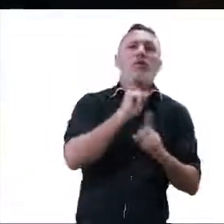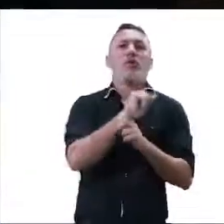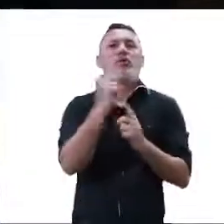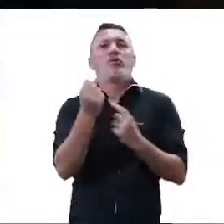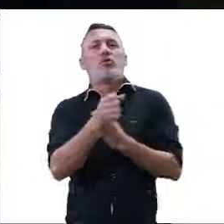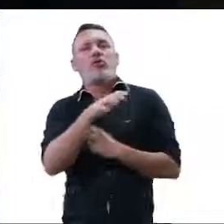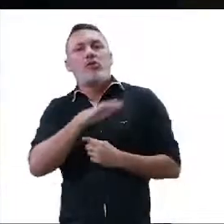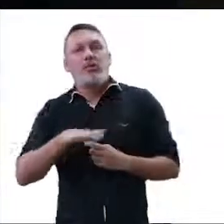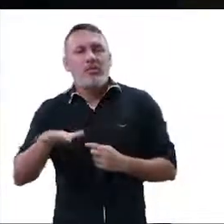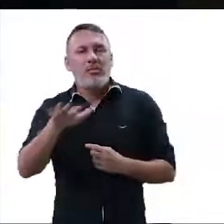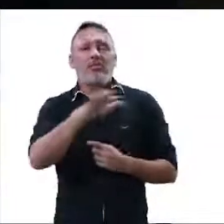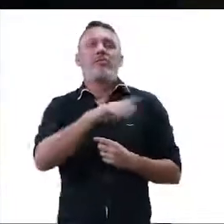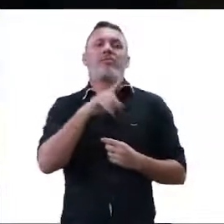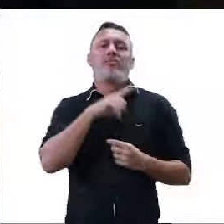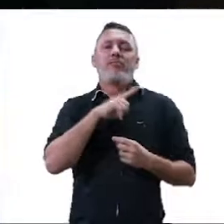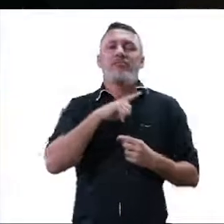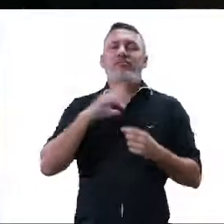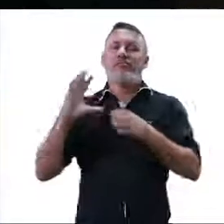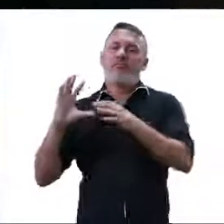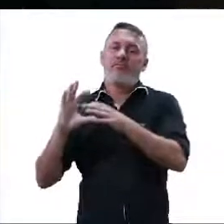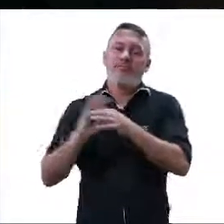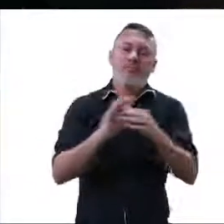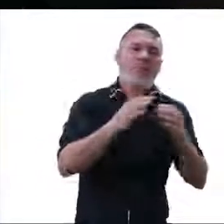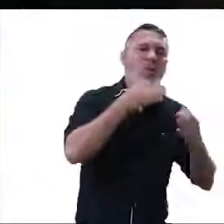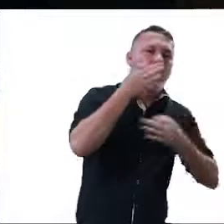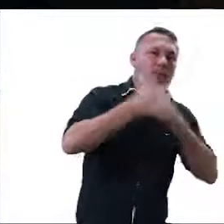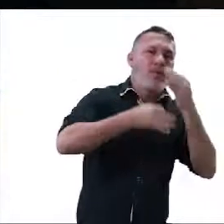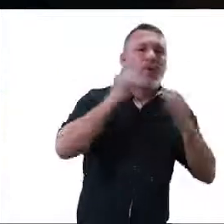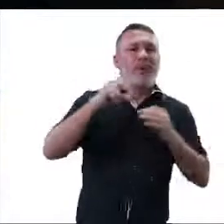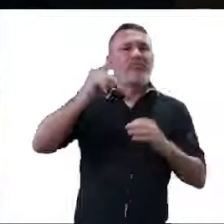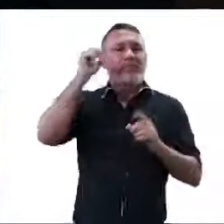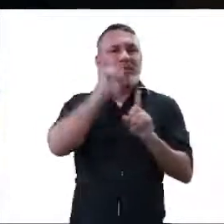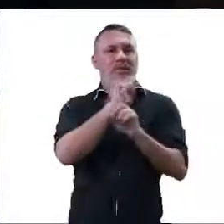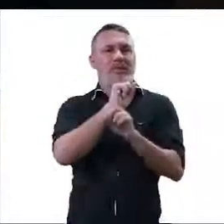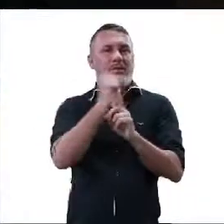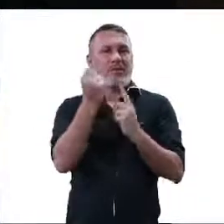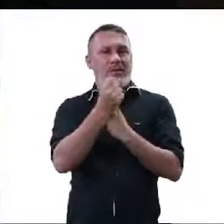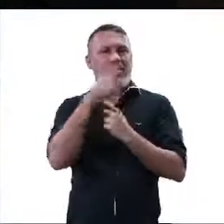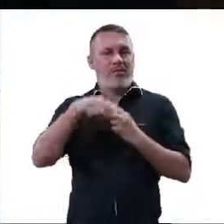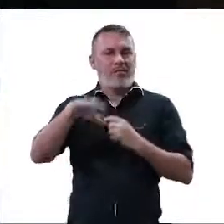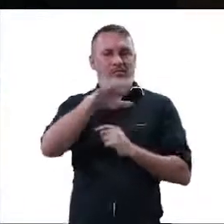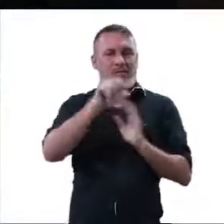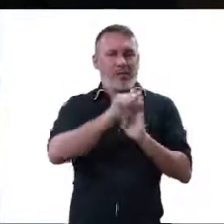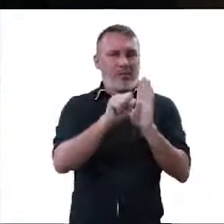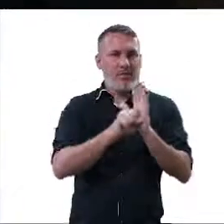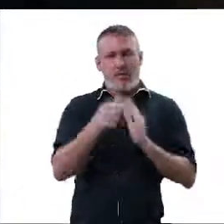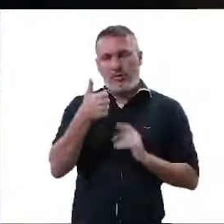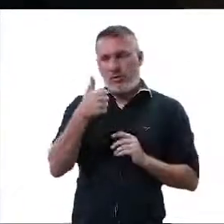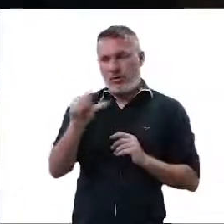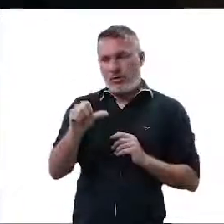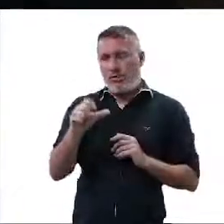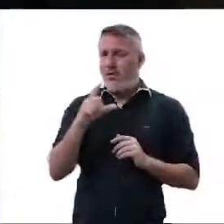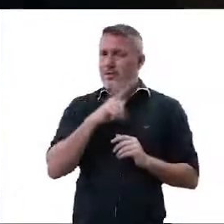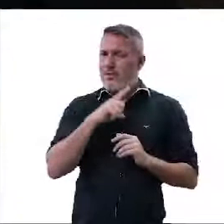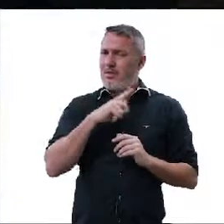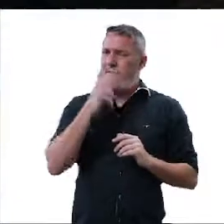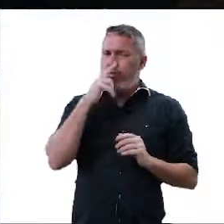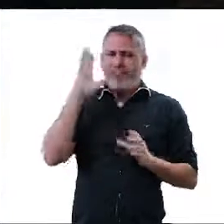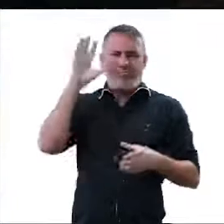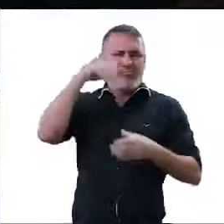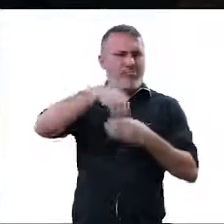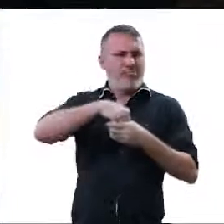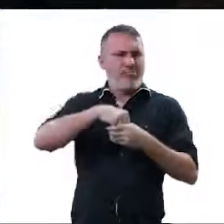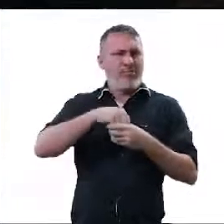sociológicas ou como outras correntes sociológicas do século XIX, está profundamente impregnada